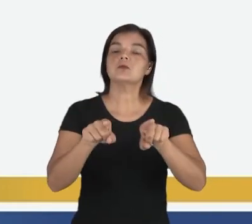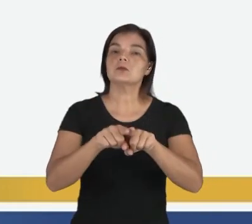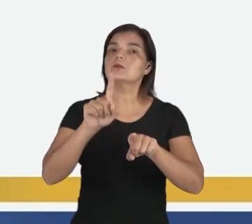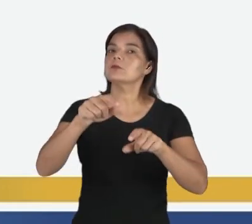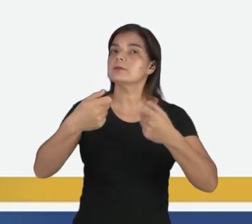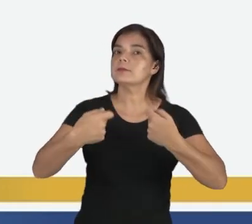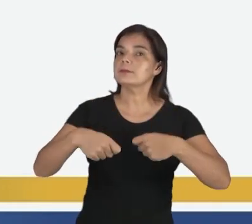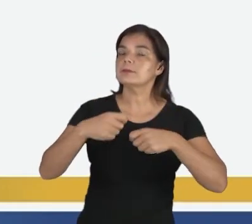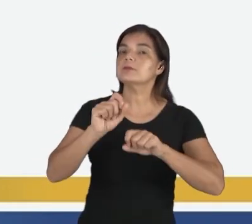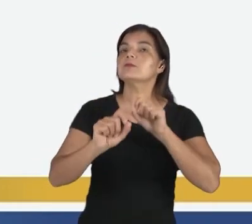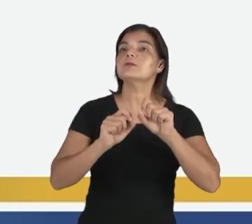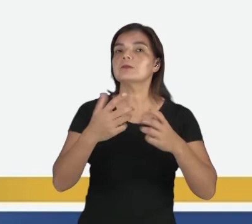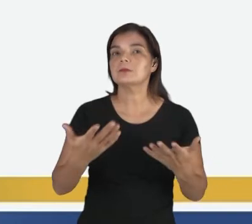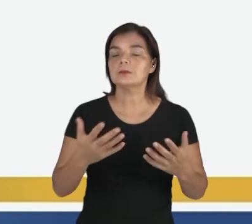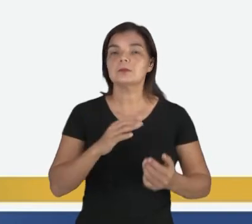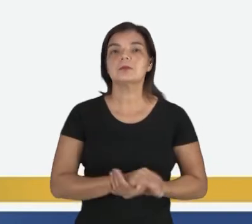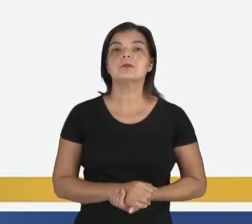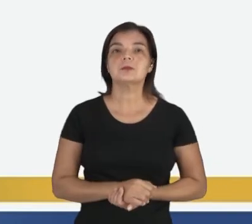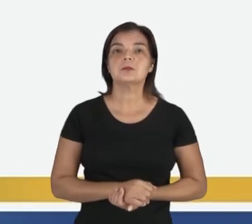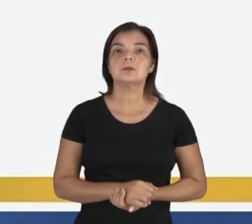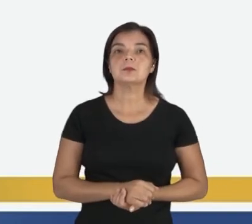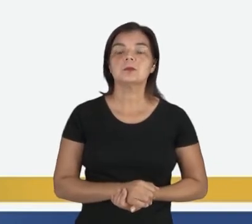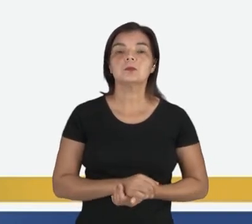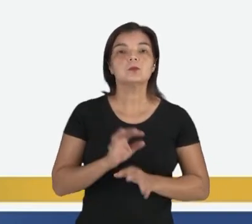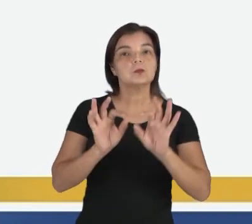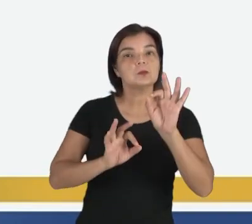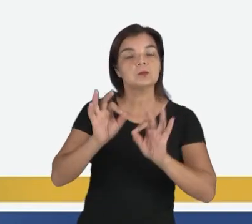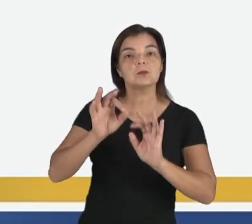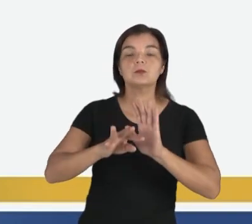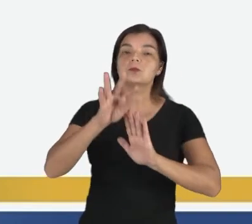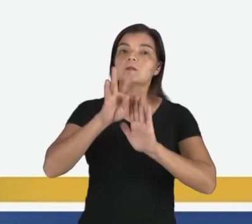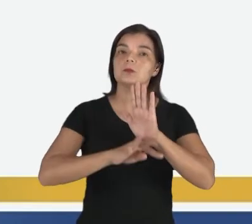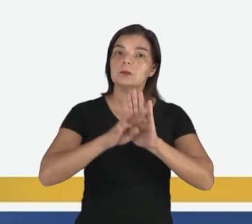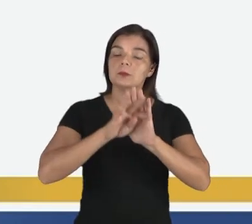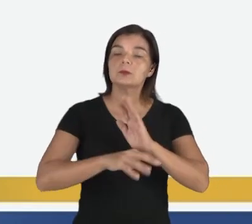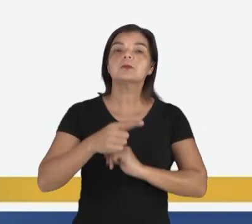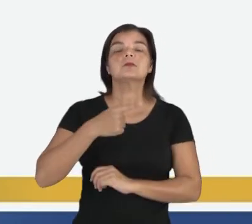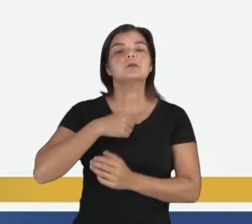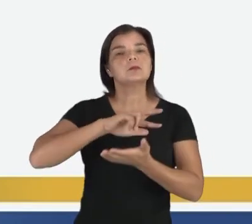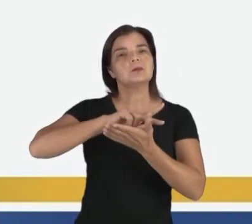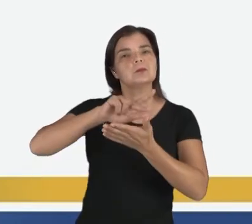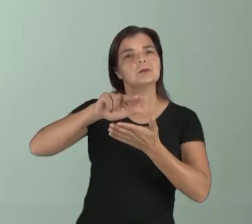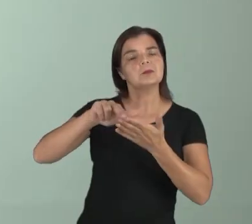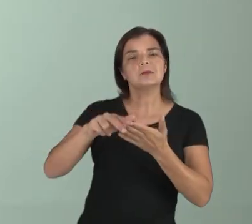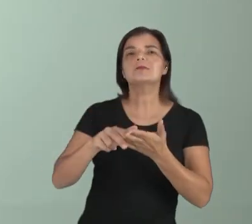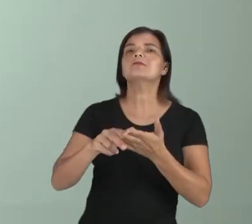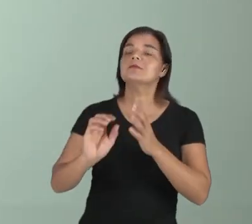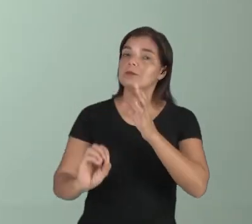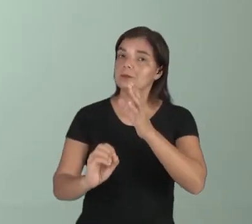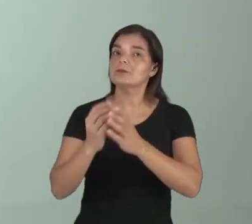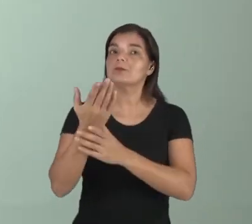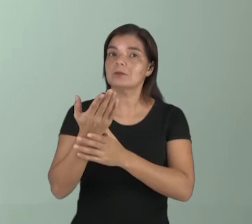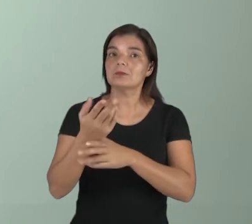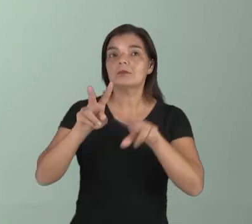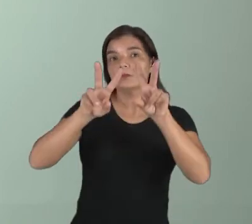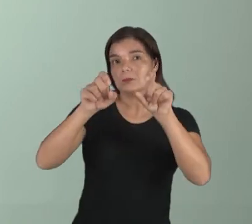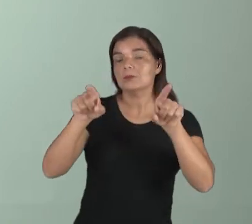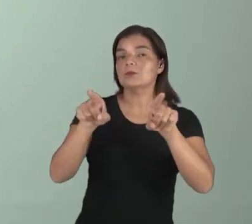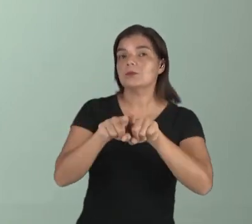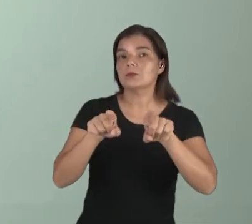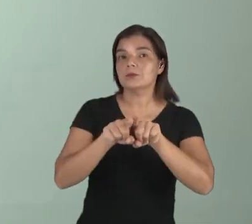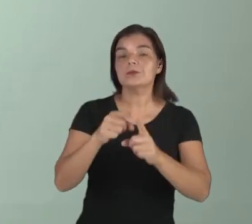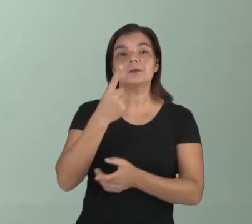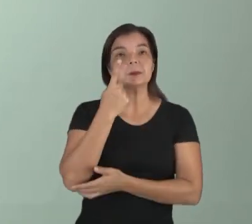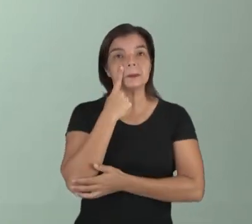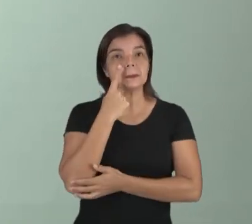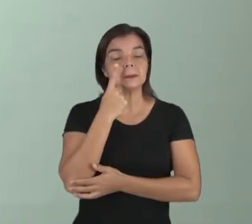é necessário que haja, para a construção desse texto, vários fatos voltados para esse tema. Então, nós já